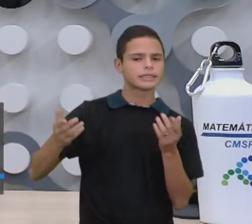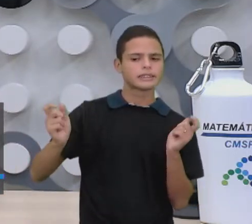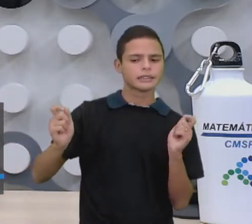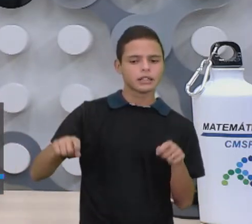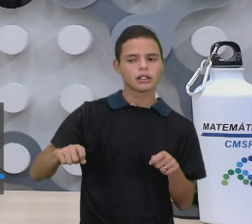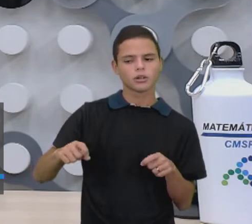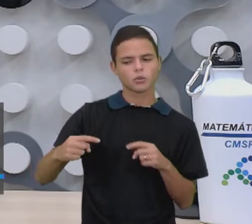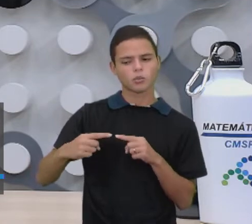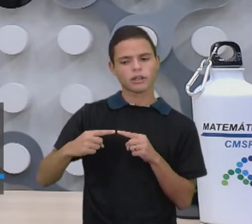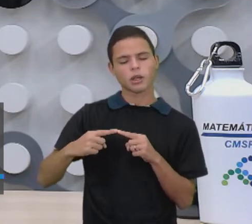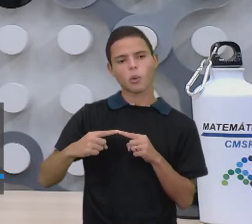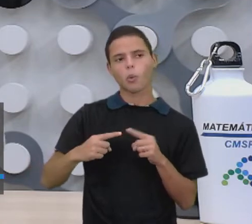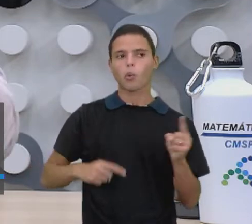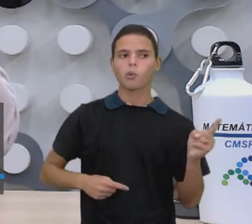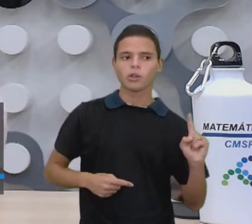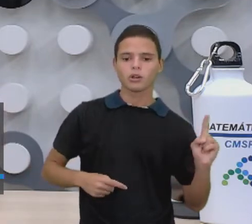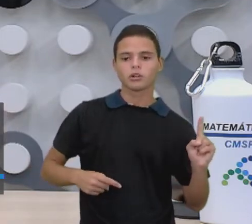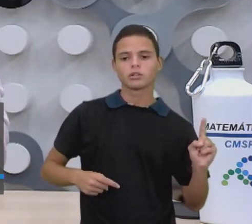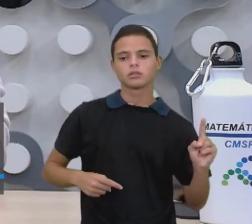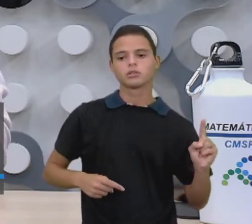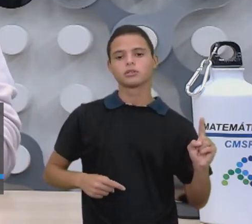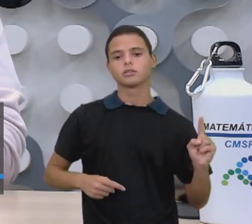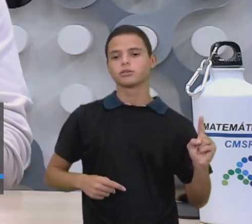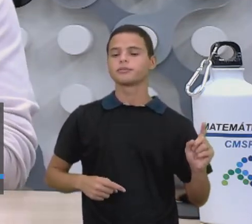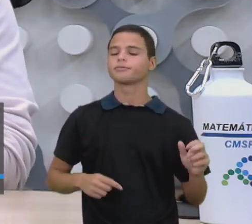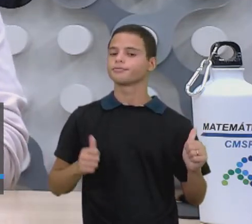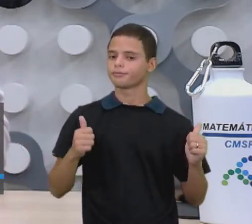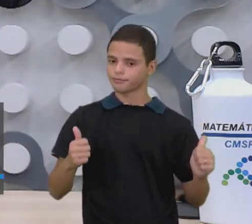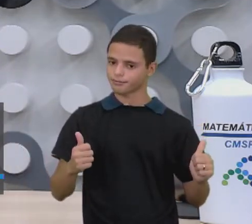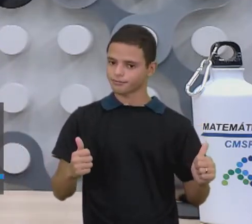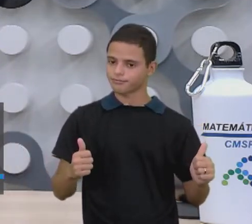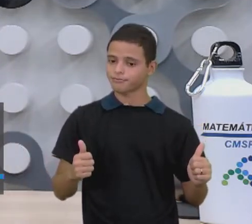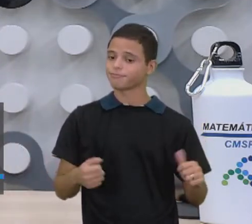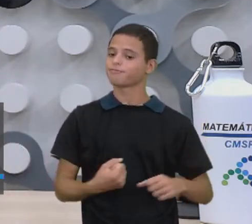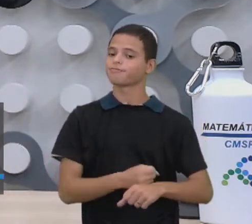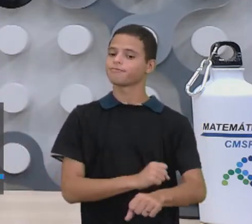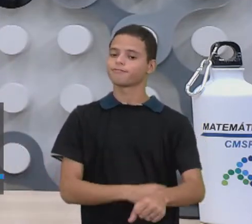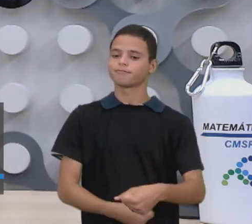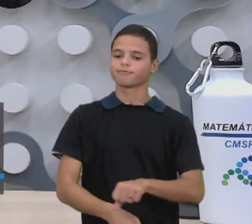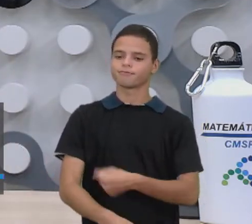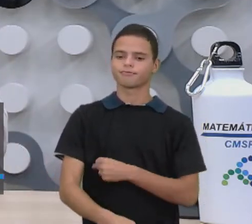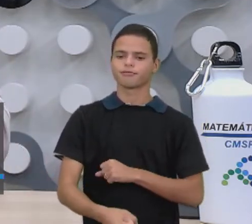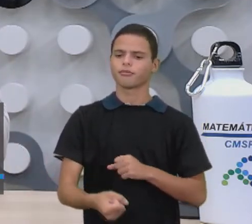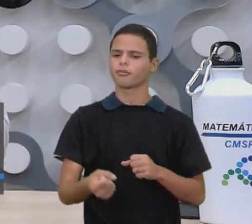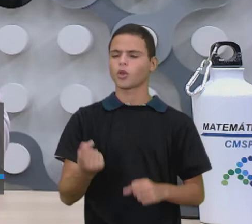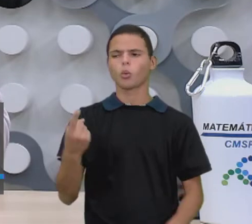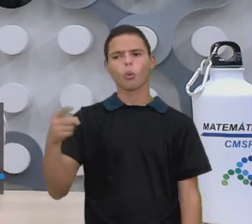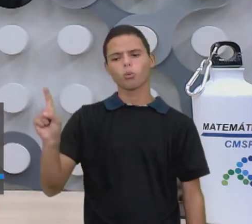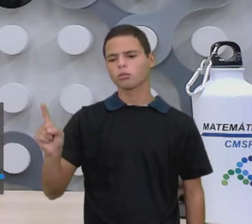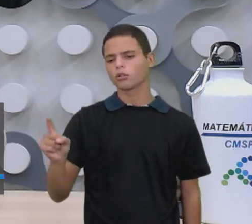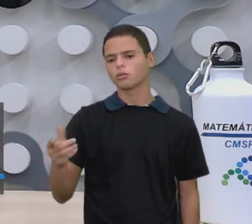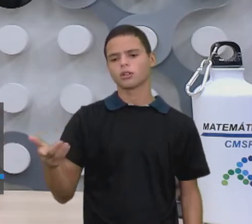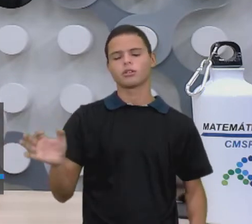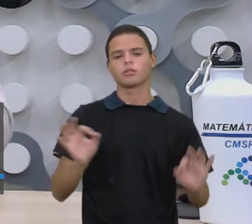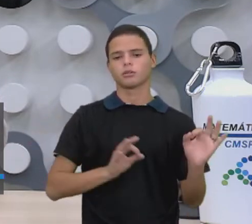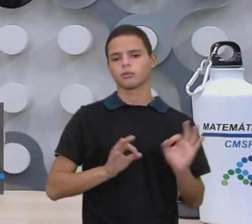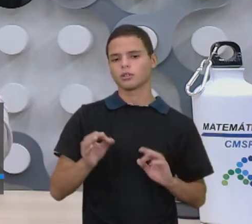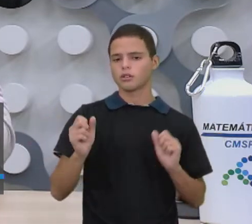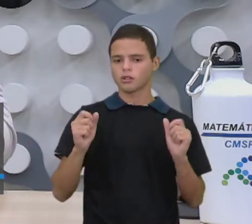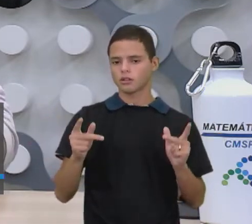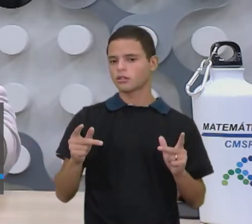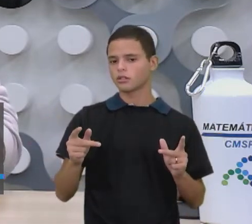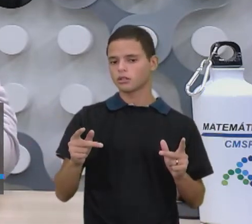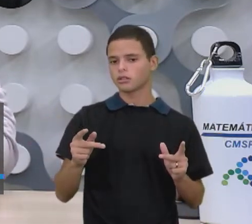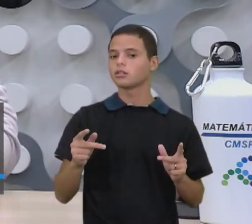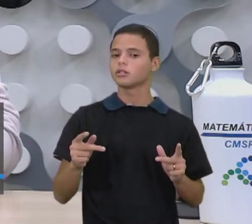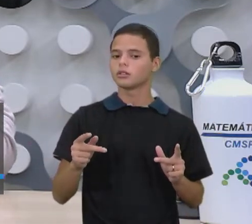ou não, e se valer a pena, mão na massa, tudo bem? Então, mão na massa é a última coisa que a gente vai fazer, teoricamente, que é a